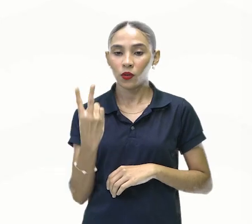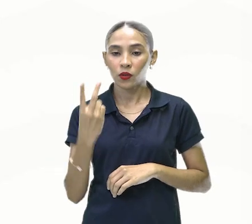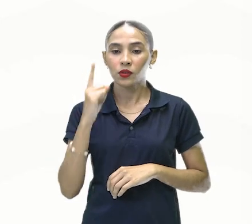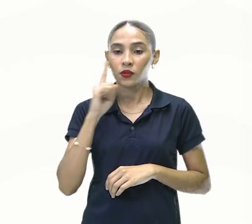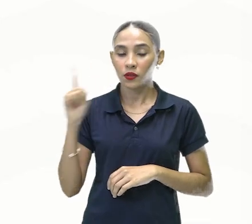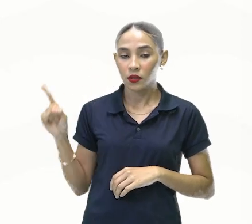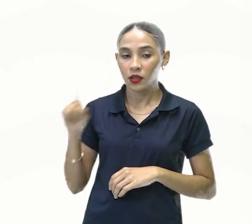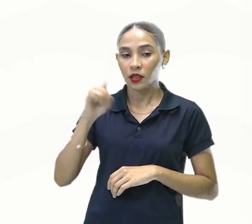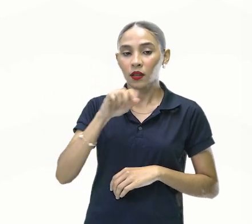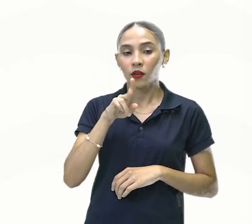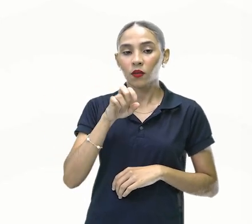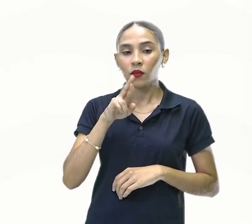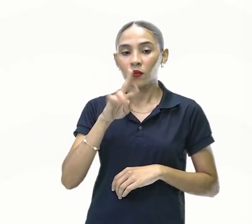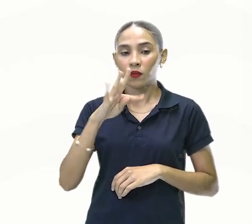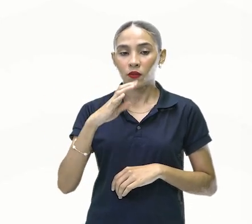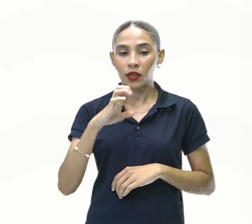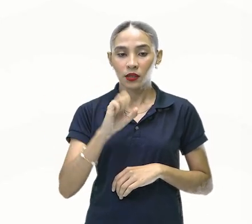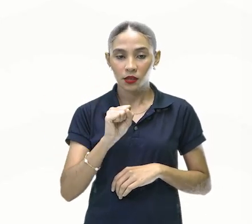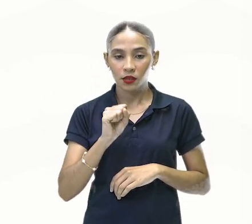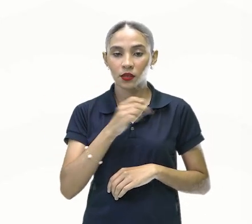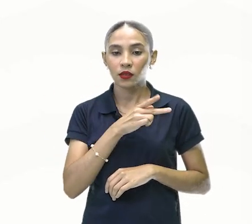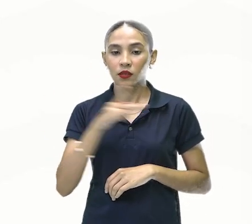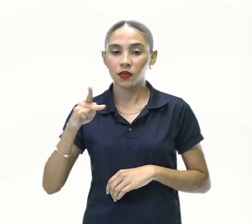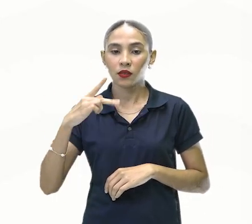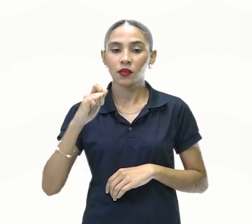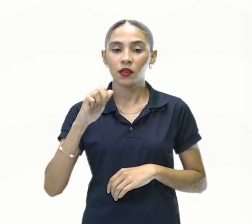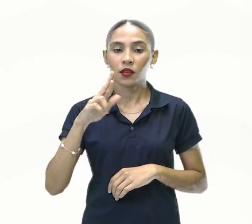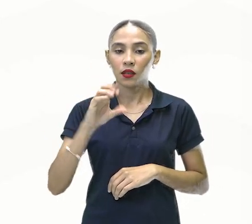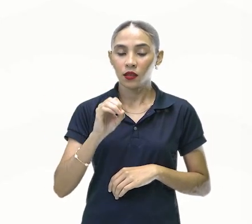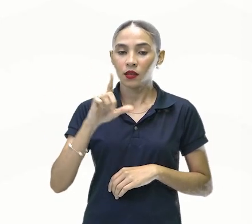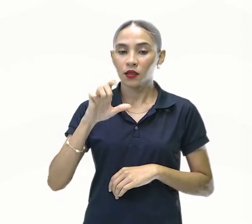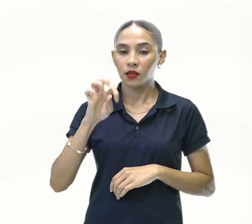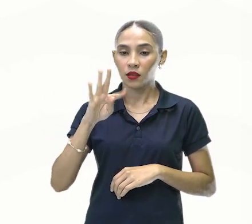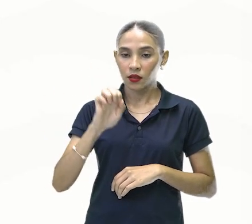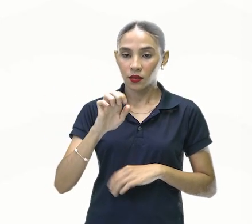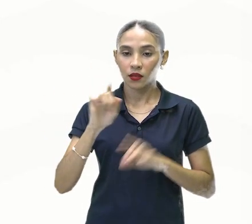e V2 são os vértices da lente.